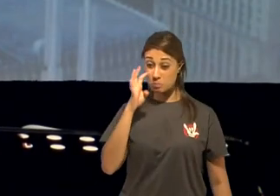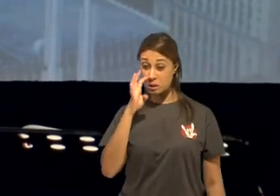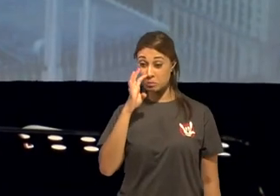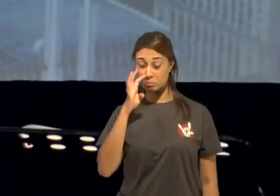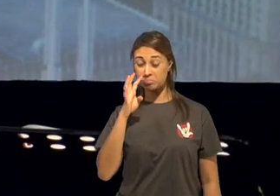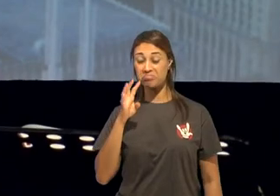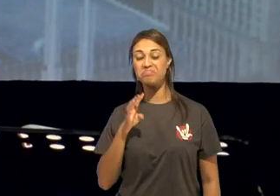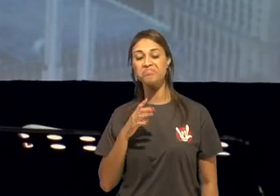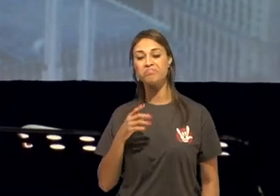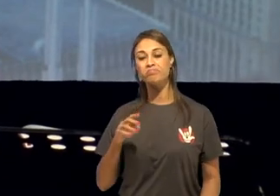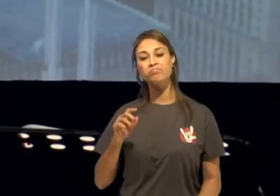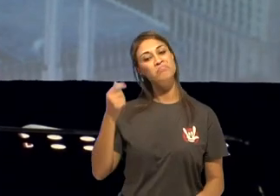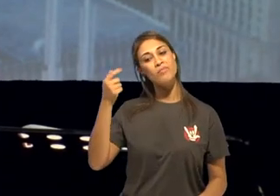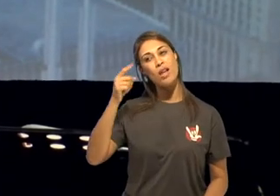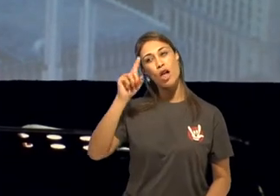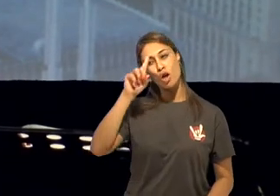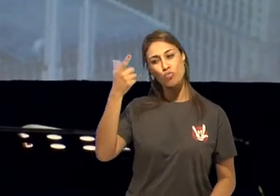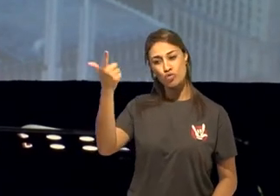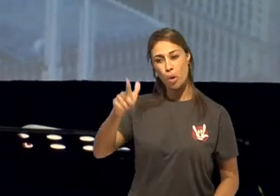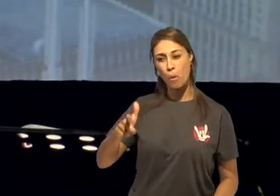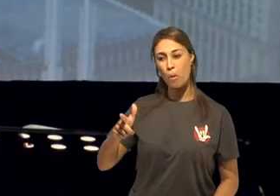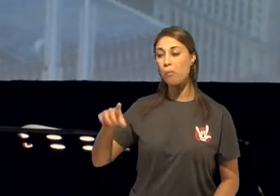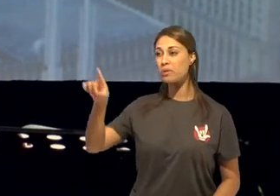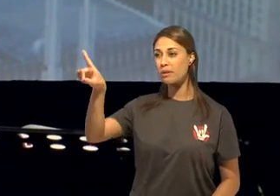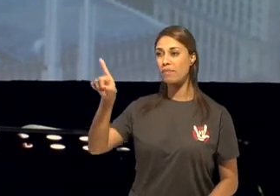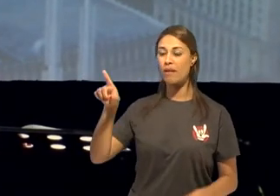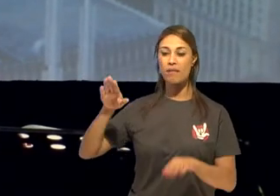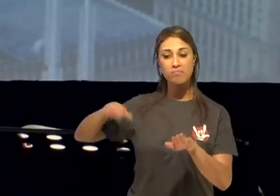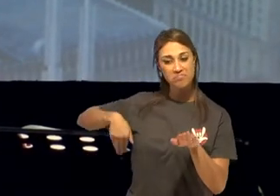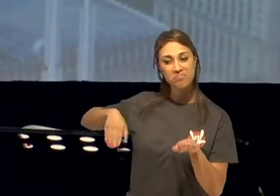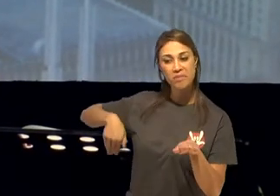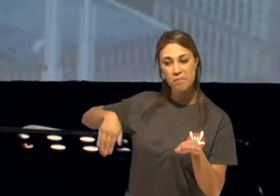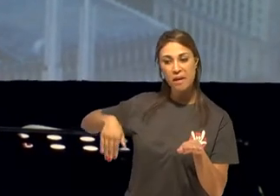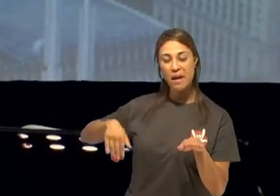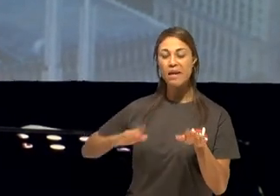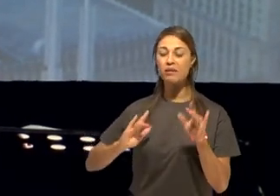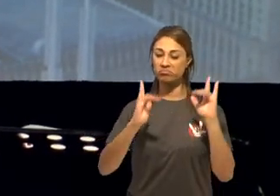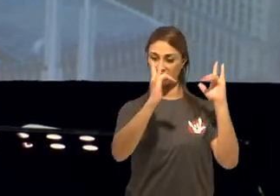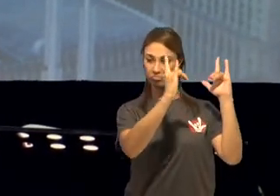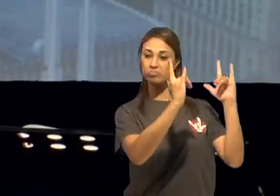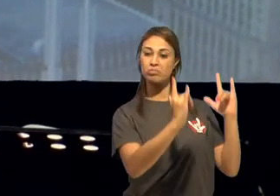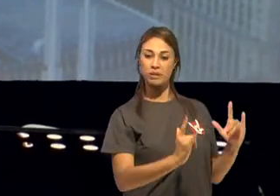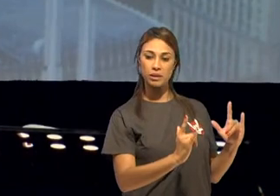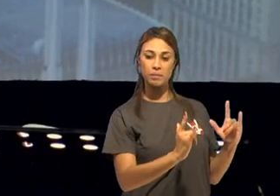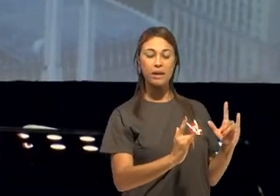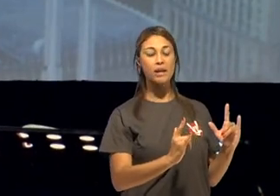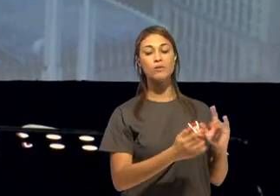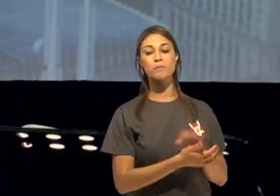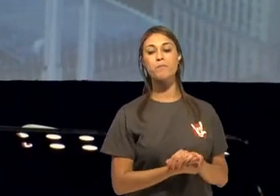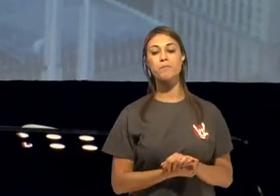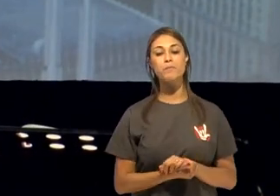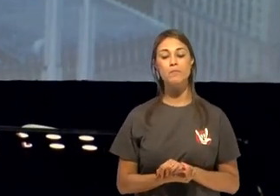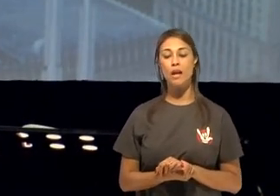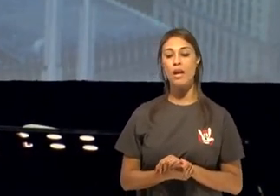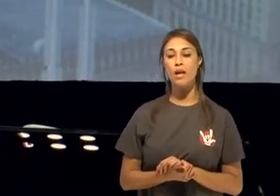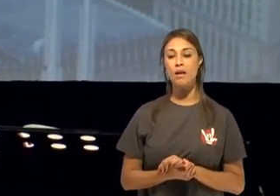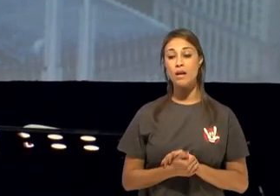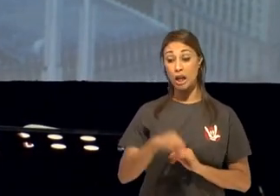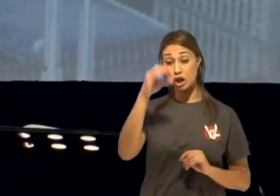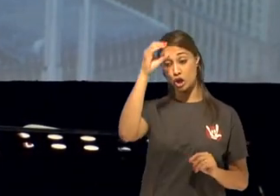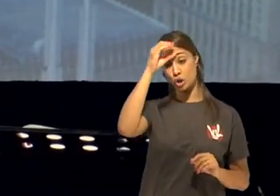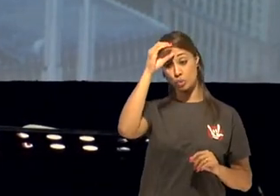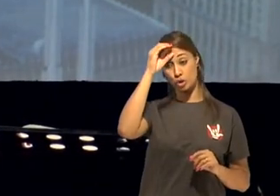e o meu tio Pedrinho conta muita história. E ele começou a contar, Ricardo, as histórias lá do